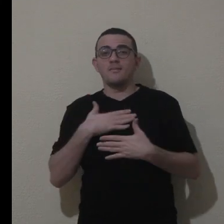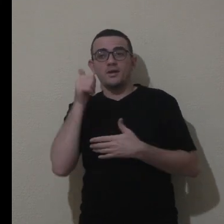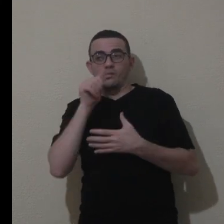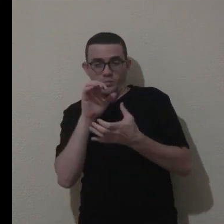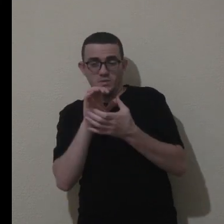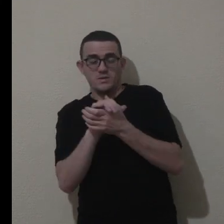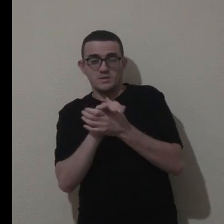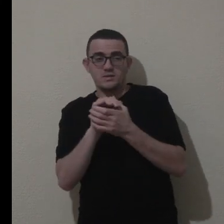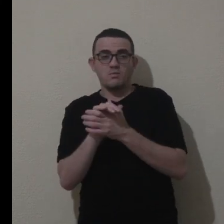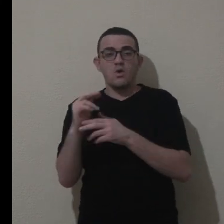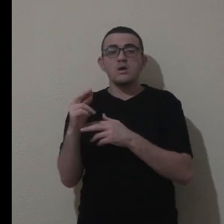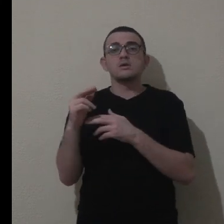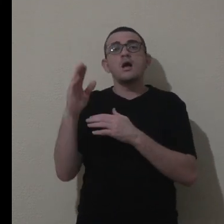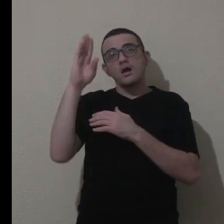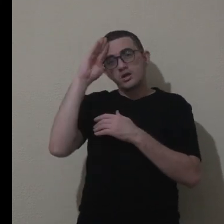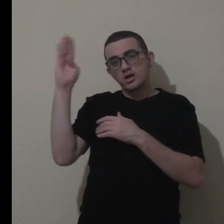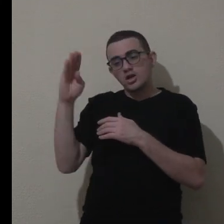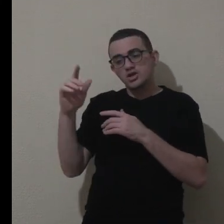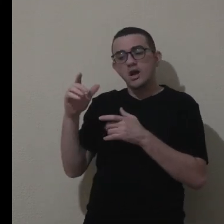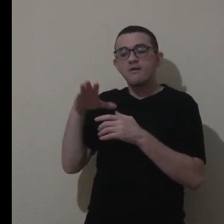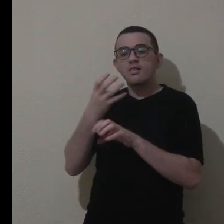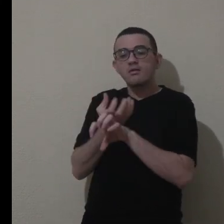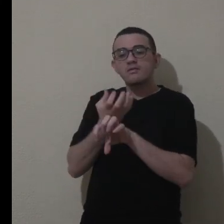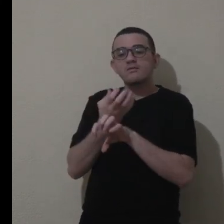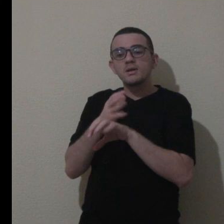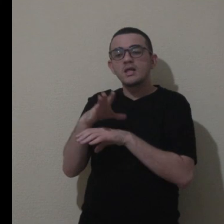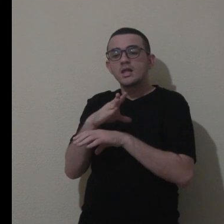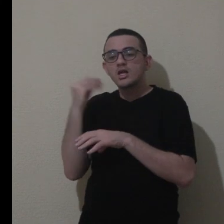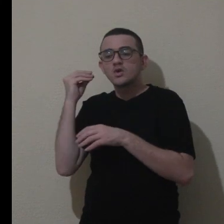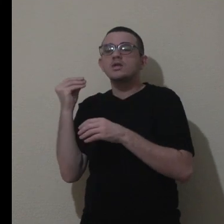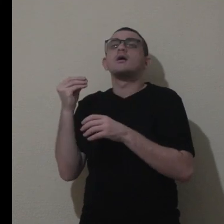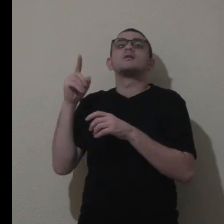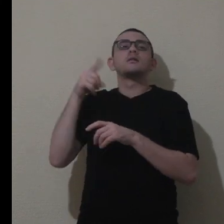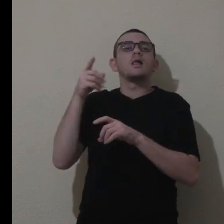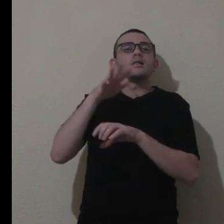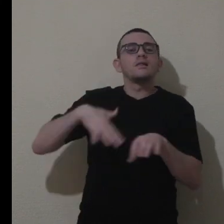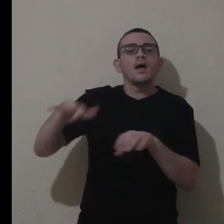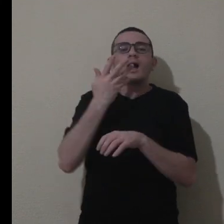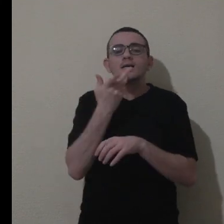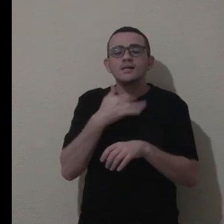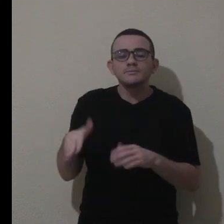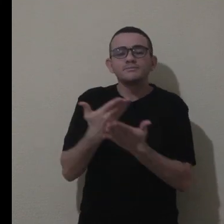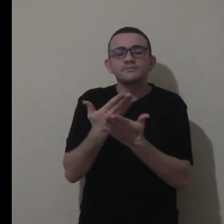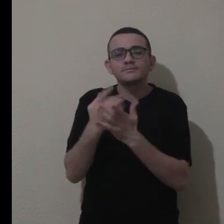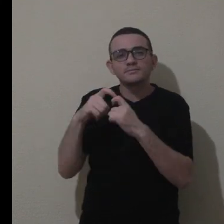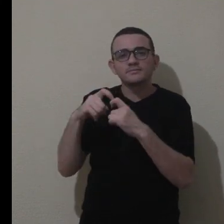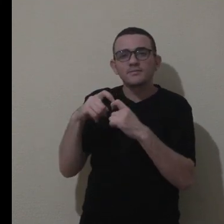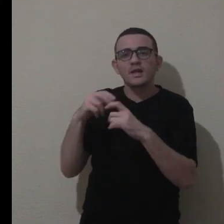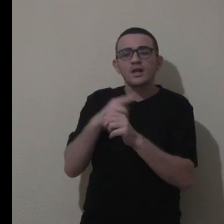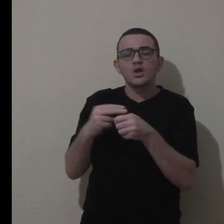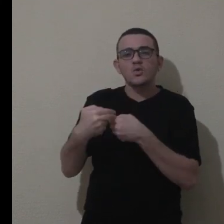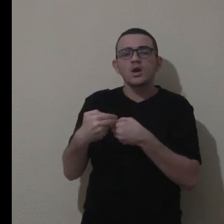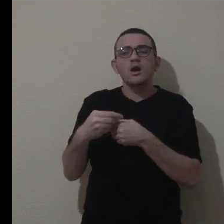é a responsável pela disciplina de adolescência da pediatria da Unicamp, e ela falou